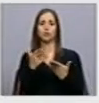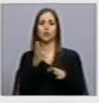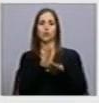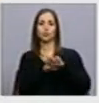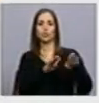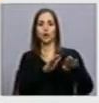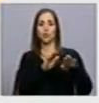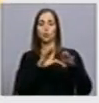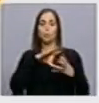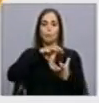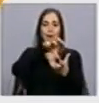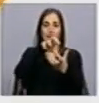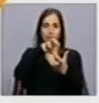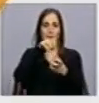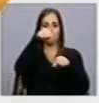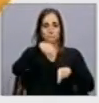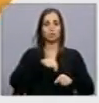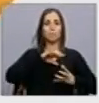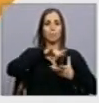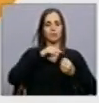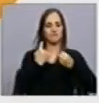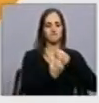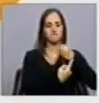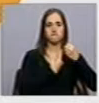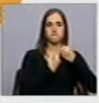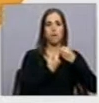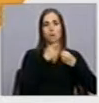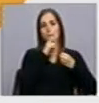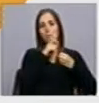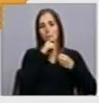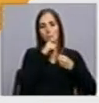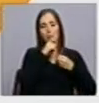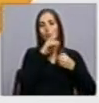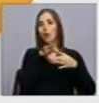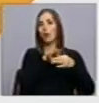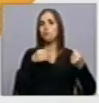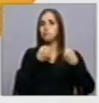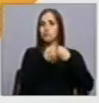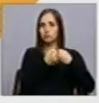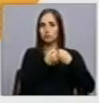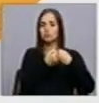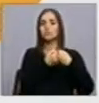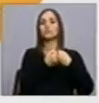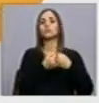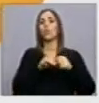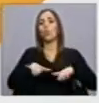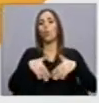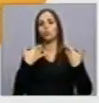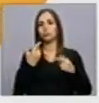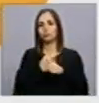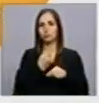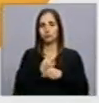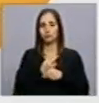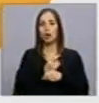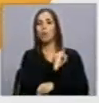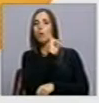planeta, estamos a ver um bocado em baixo um planeta com um disco, pode ser um disco de detritos associado precisamente a uma colisão, ou outro tipo de fenómenos. E depois,